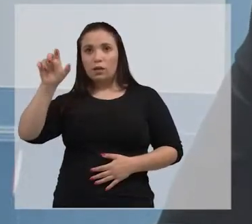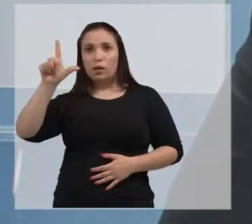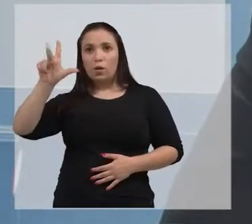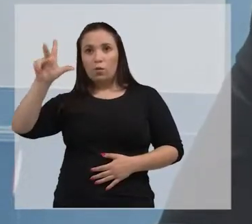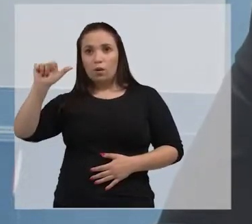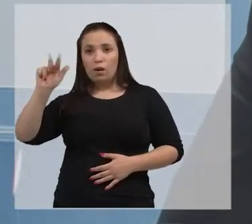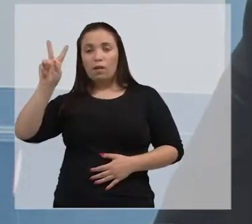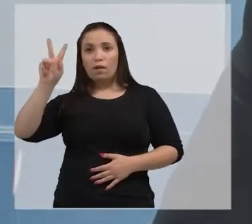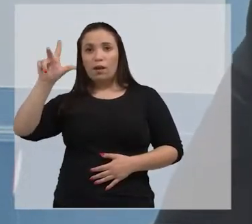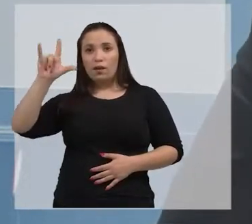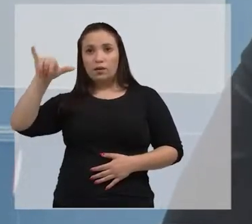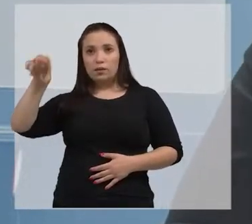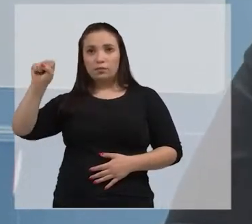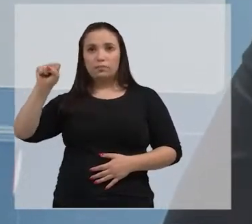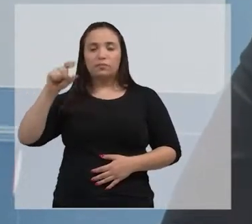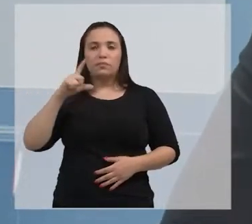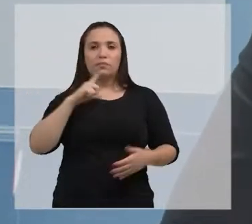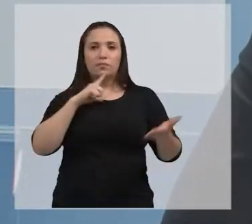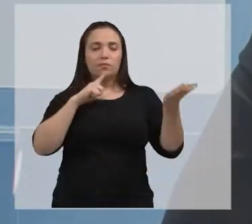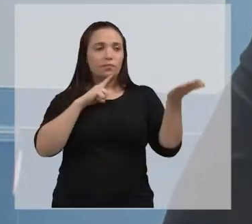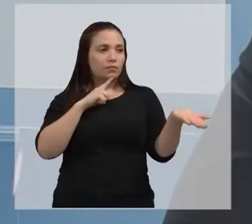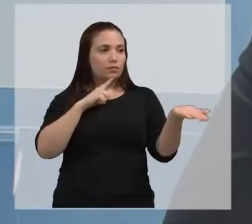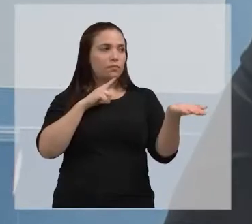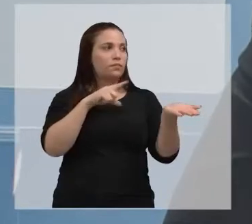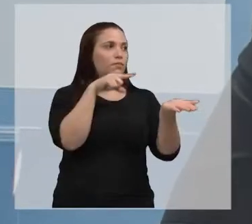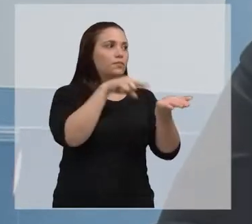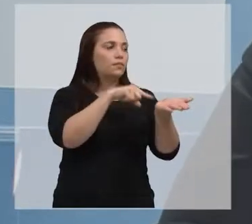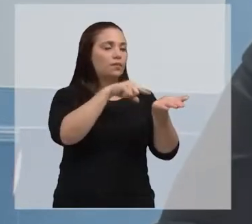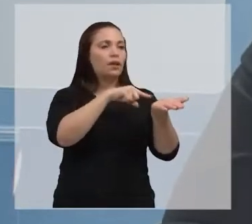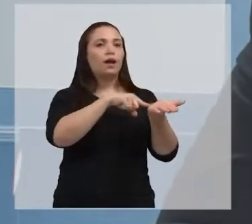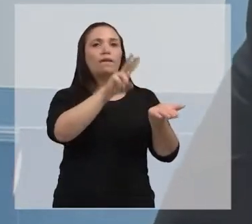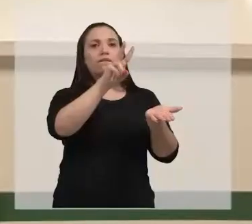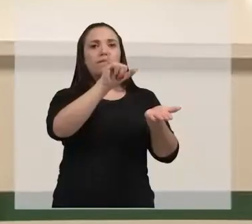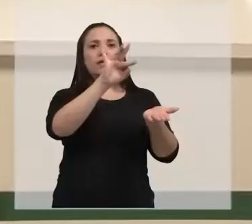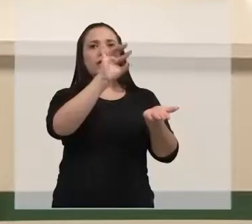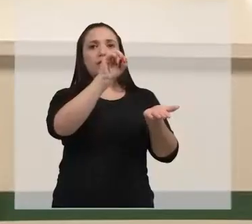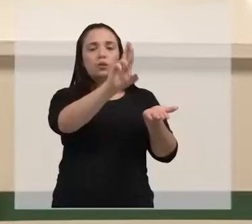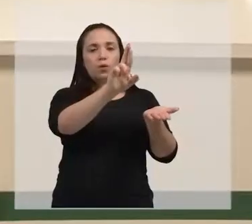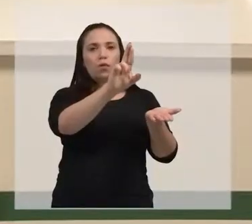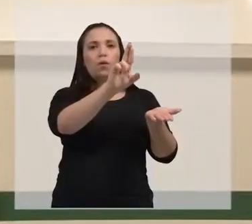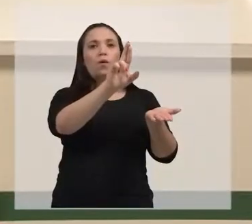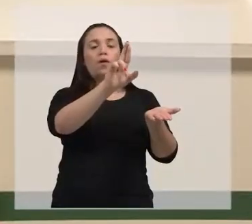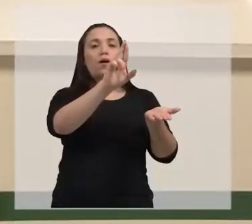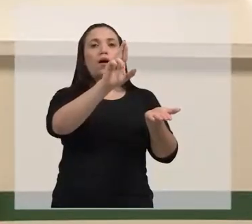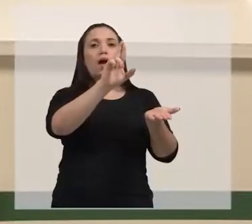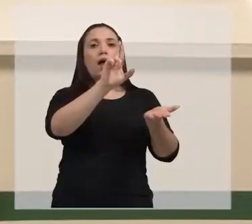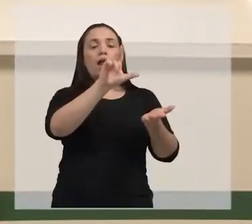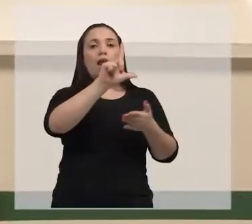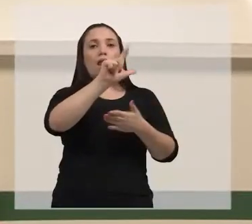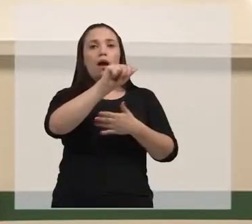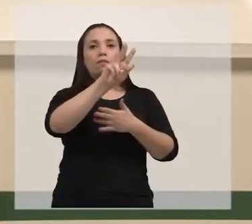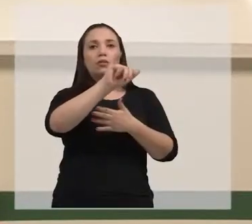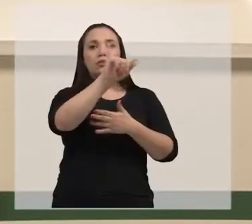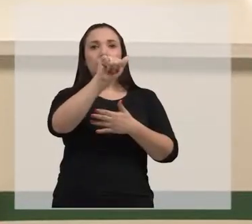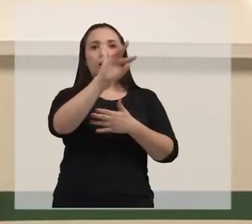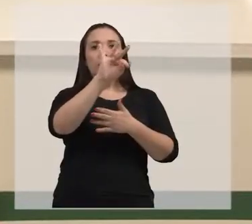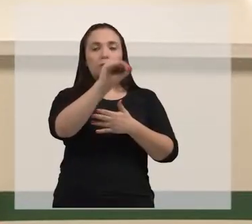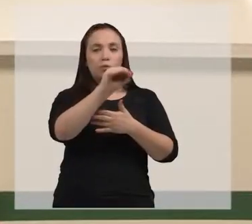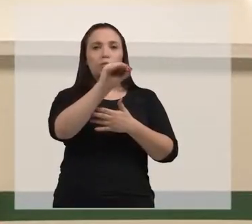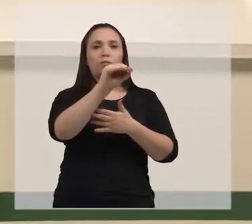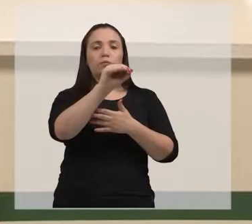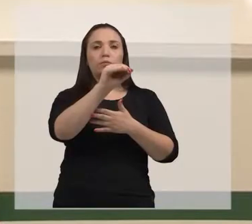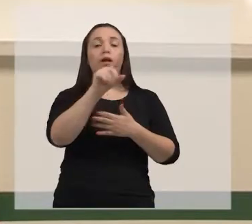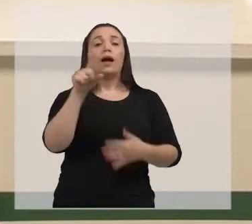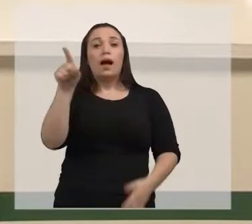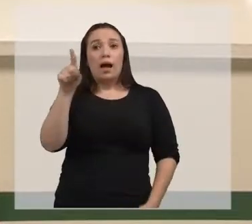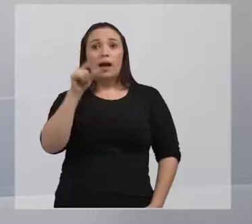ter Victor Bolsonaro Valim. Ou Lava Jato. Ou Lava Jato. Cabo Sabino, agora esse aí eu acho que vai botar mesmo. Cabo